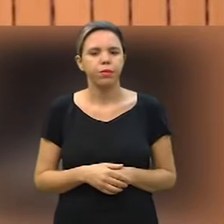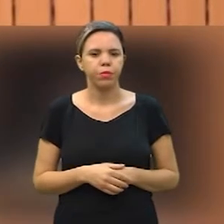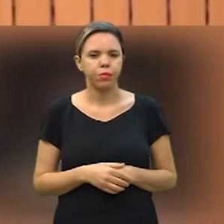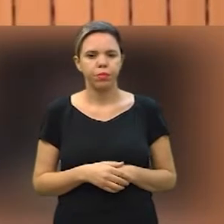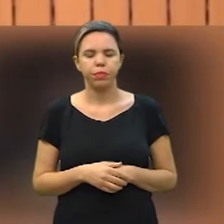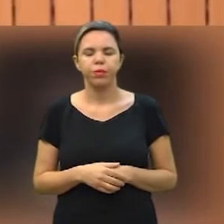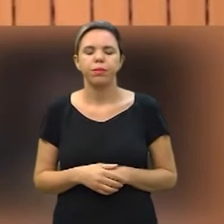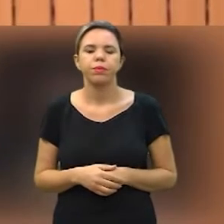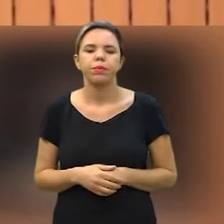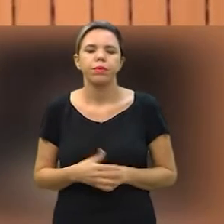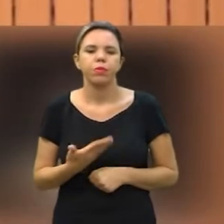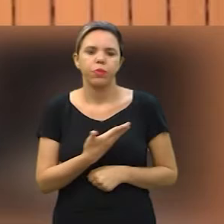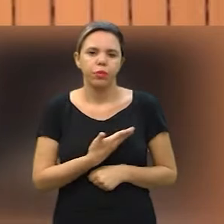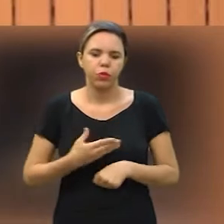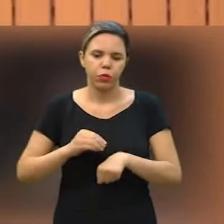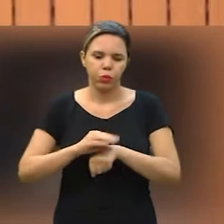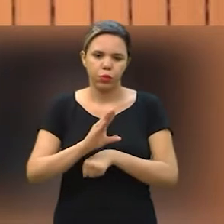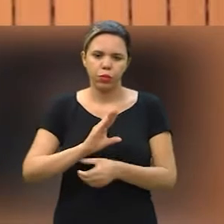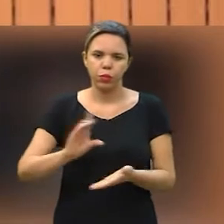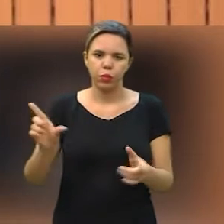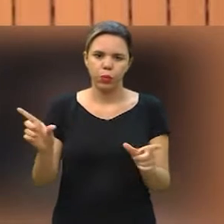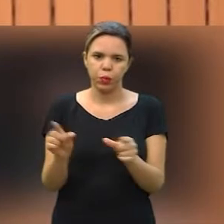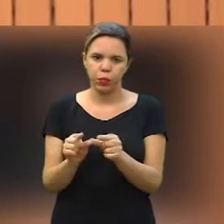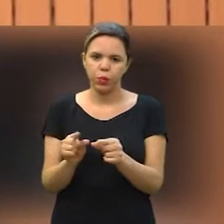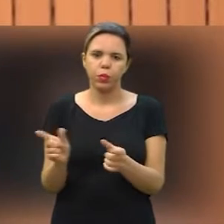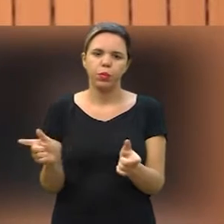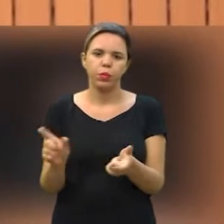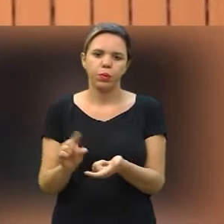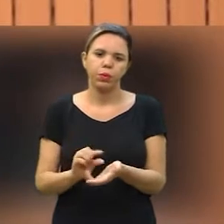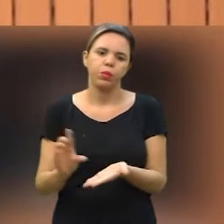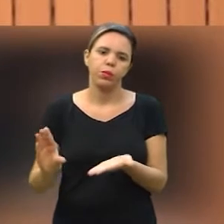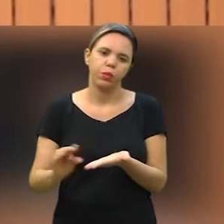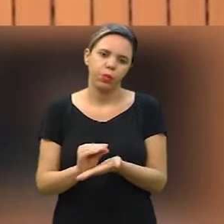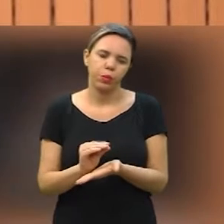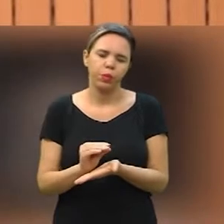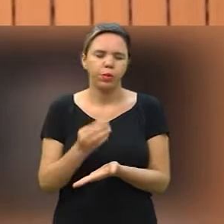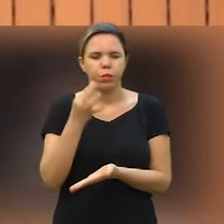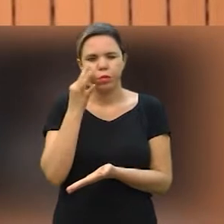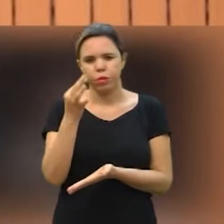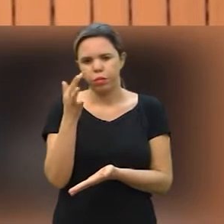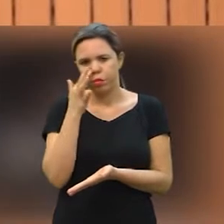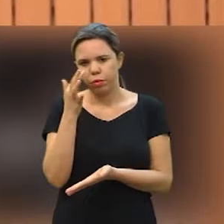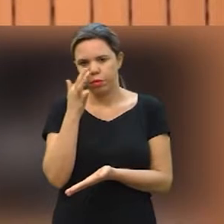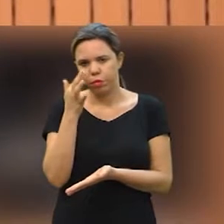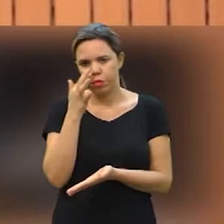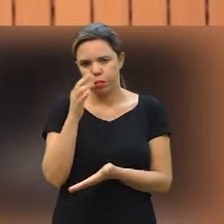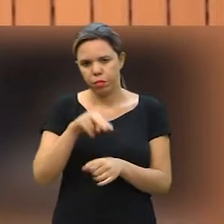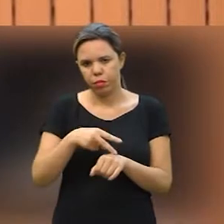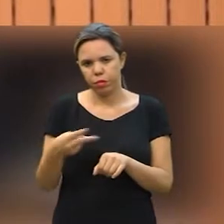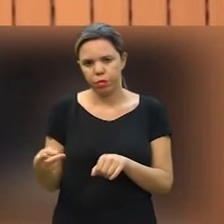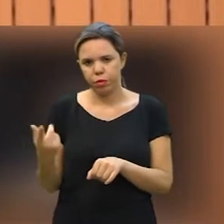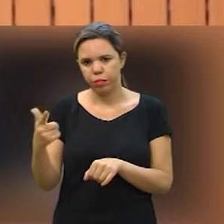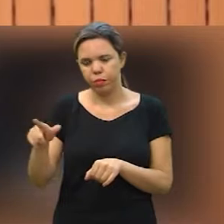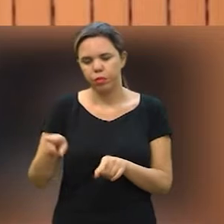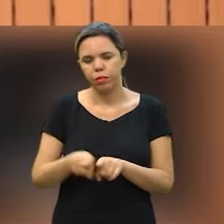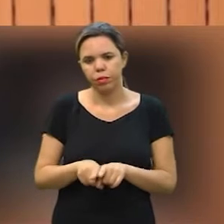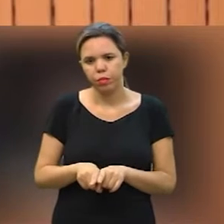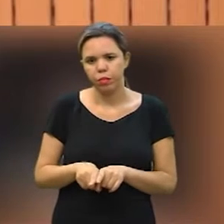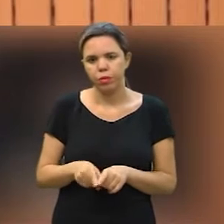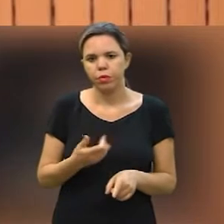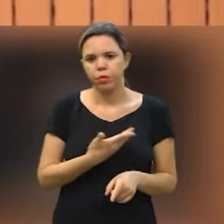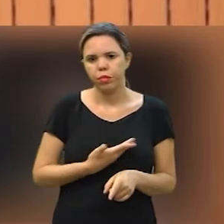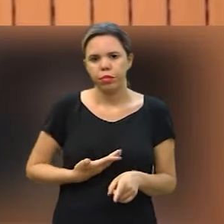pandemia, a União repassou menos, não é? Mas aqui me chama a atenção das transferências,